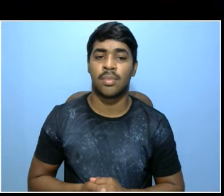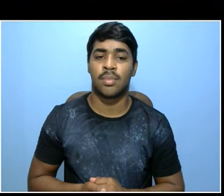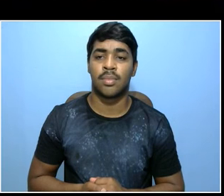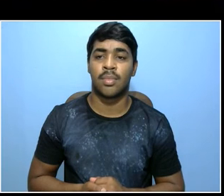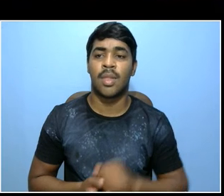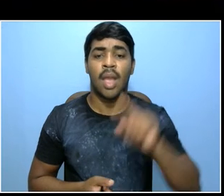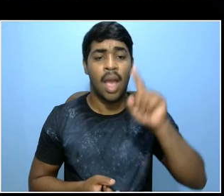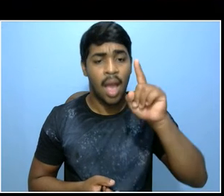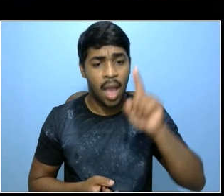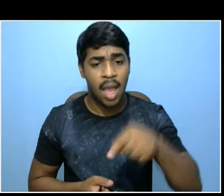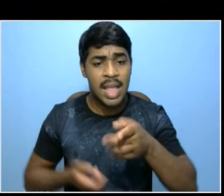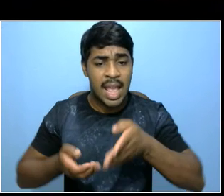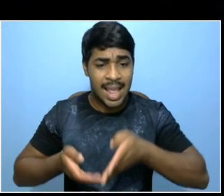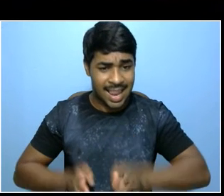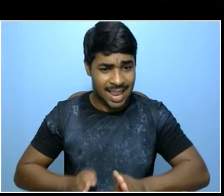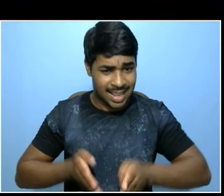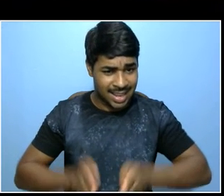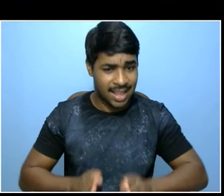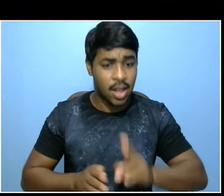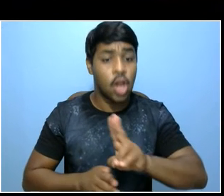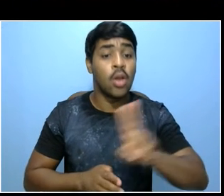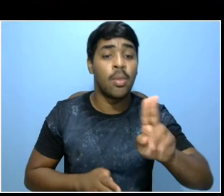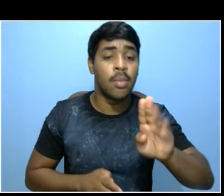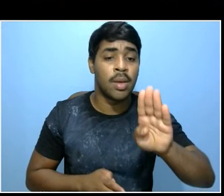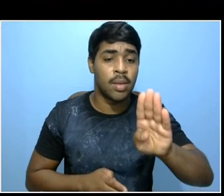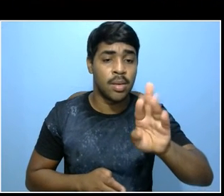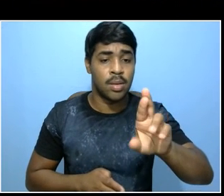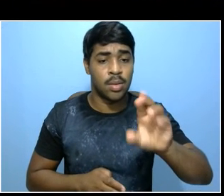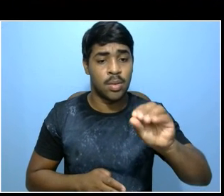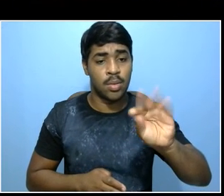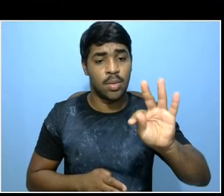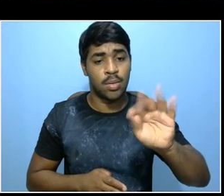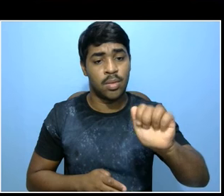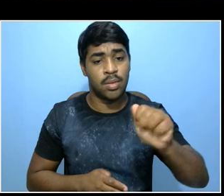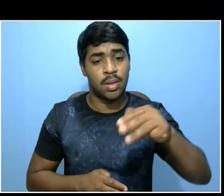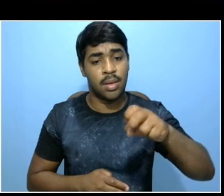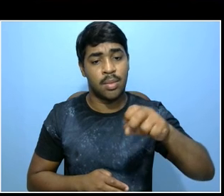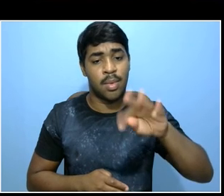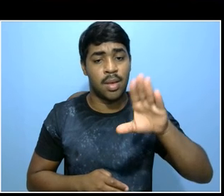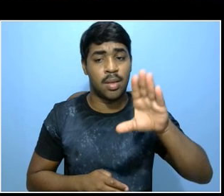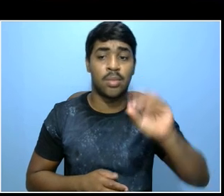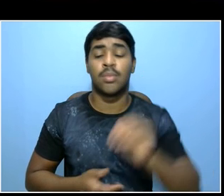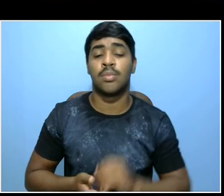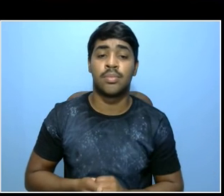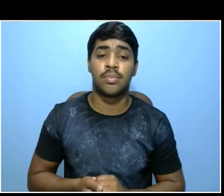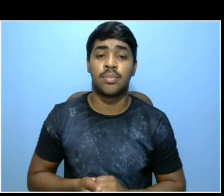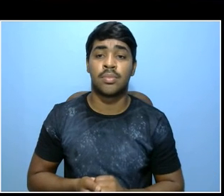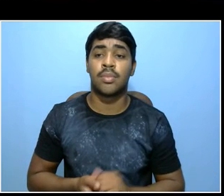de brotamento ou geniparidade. Nós temos um outro tipo aqui que é chamado de